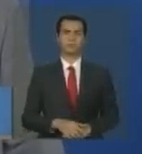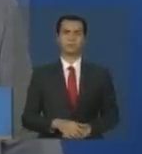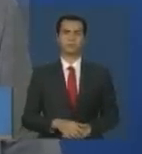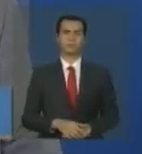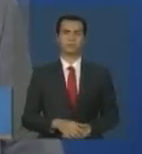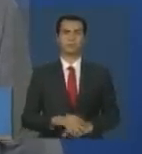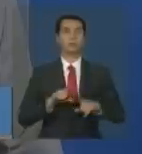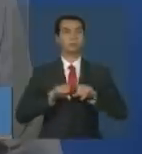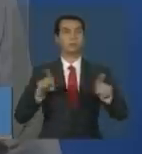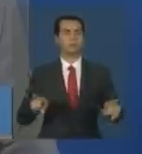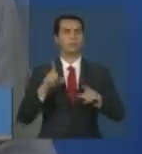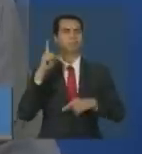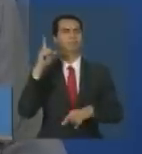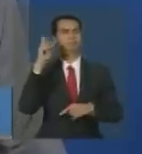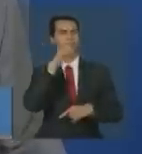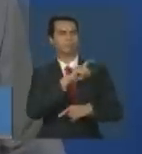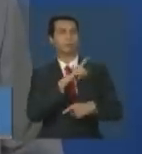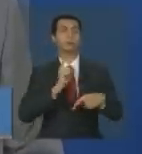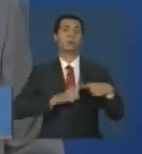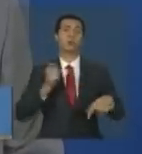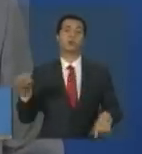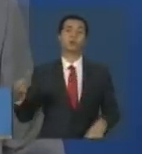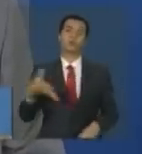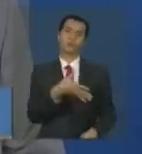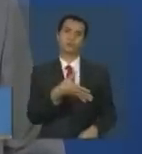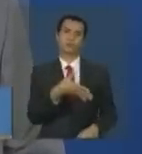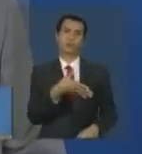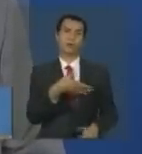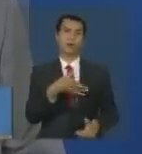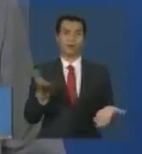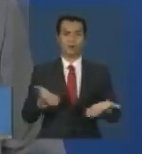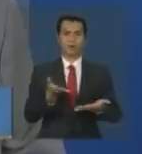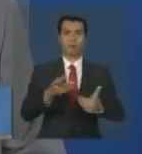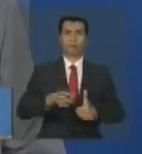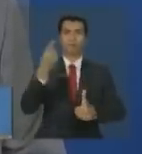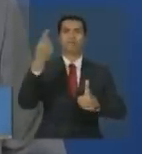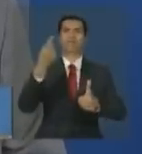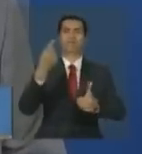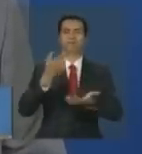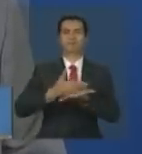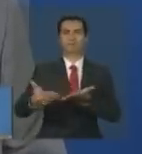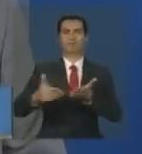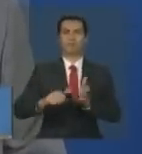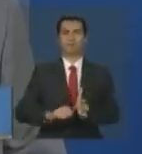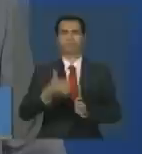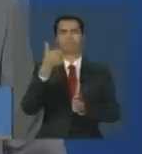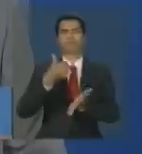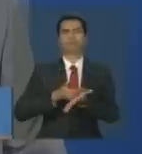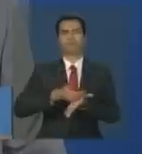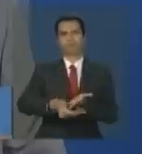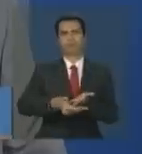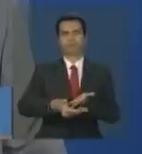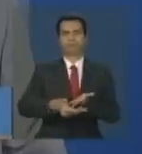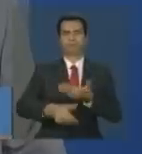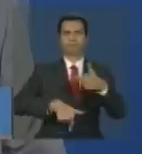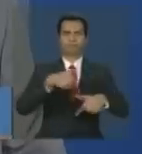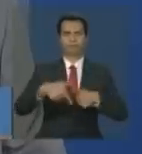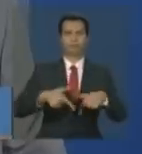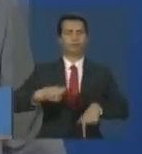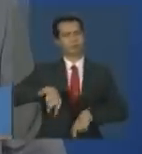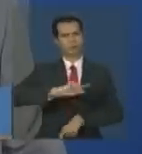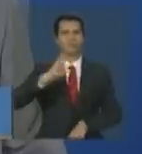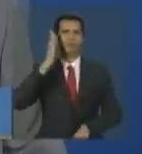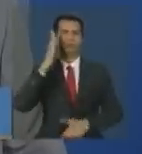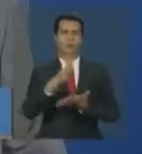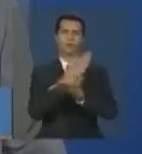de complexidade, né? É uma novidade, né? É o primeiro ano que está funcionando desta forma, então, nós sabemos que algumas pessoas têm um